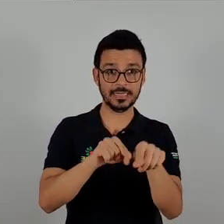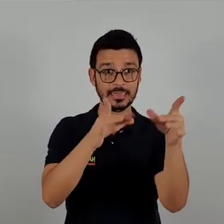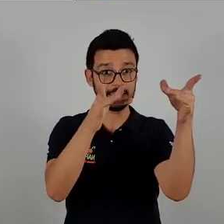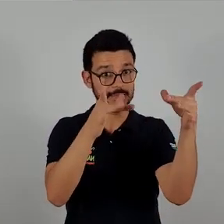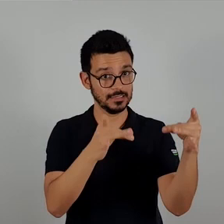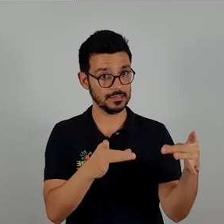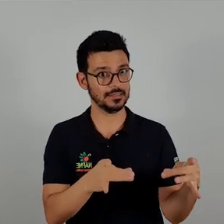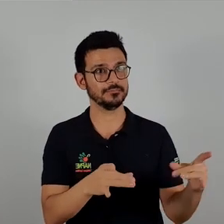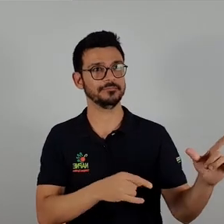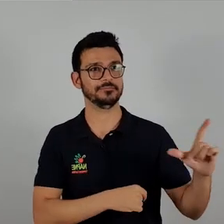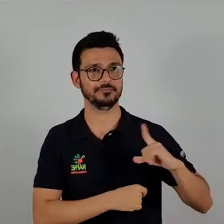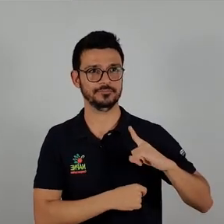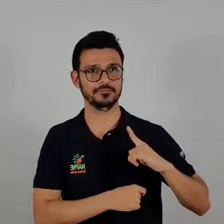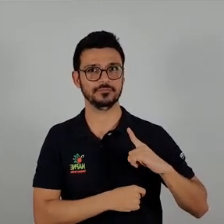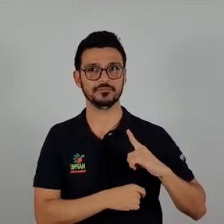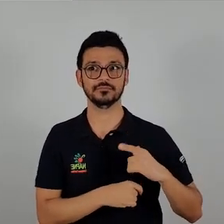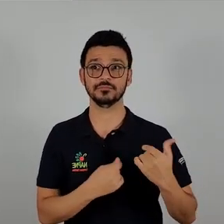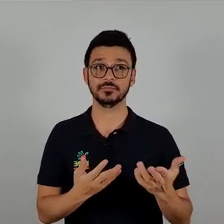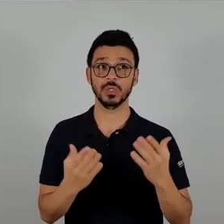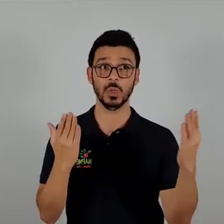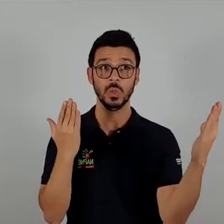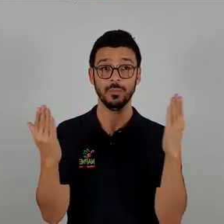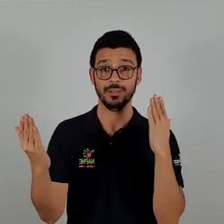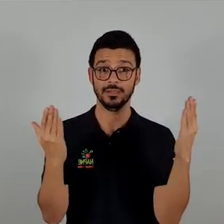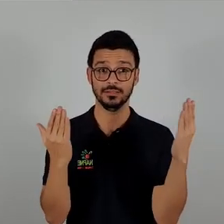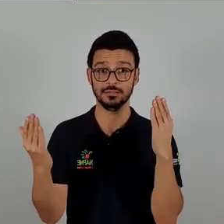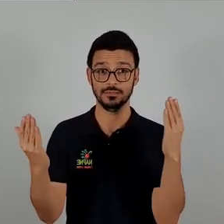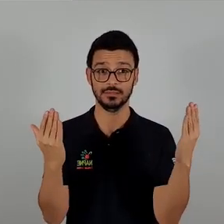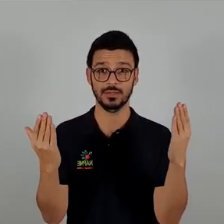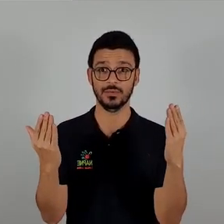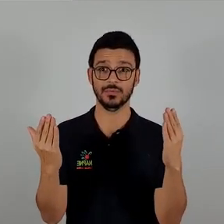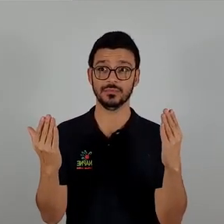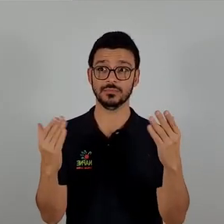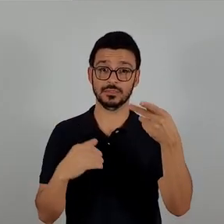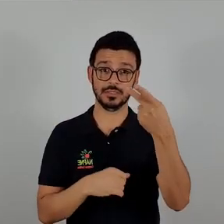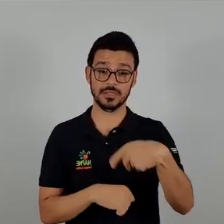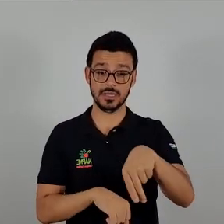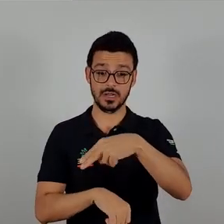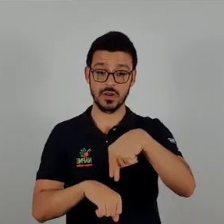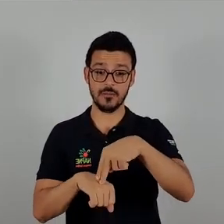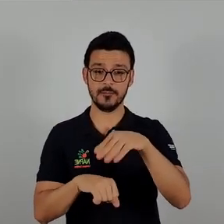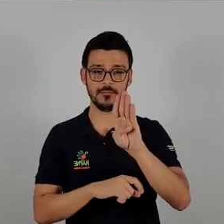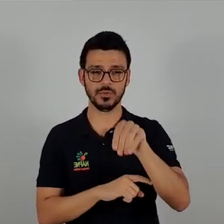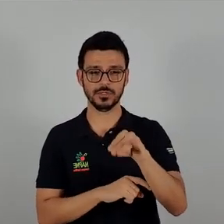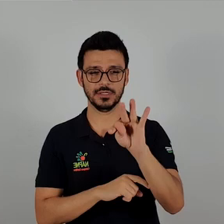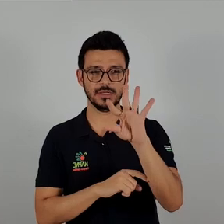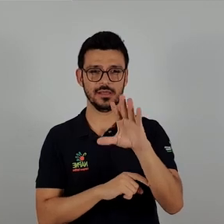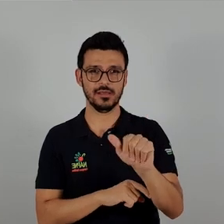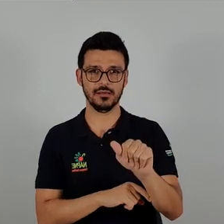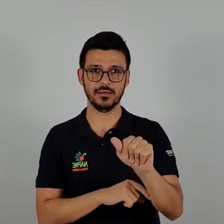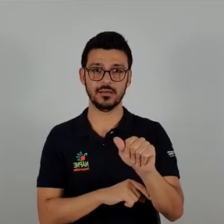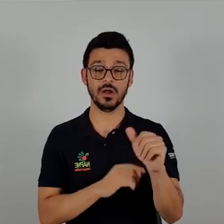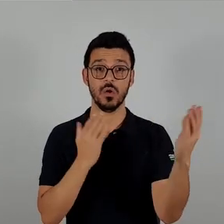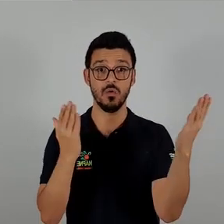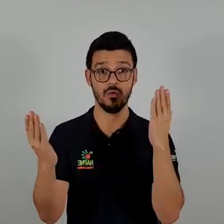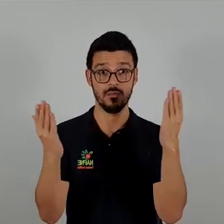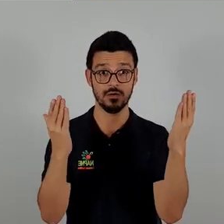com uma história de uma medicina tradicional chinesa, aonde se formula, então, o melhor tratamento.